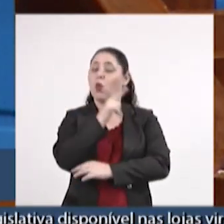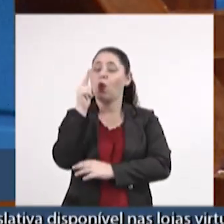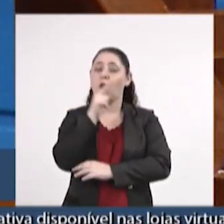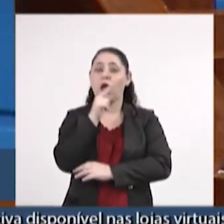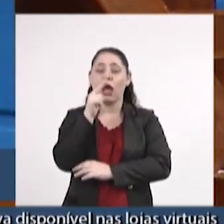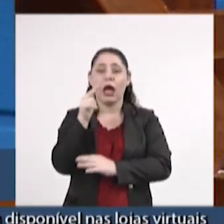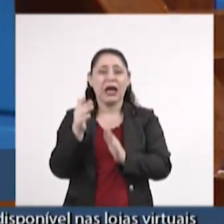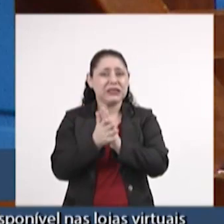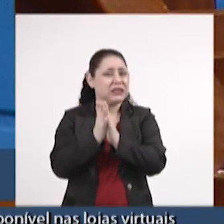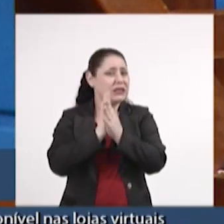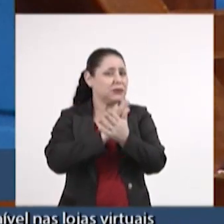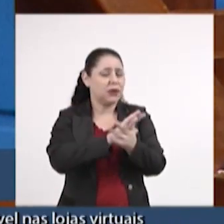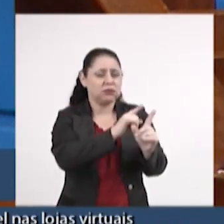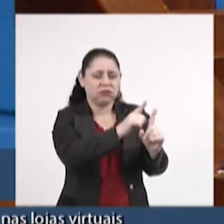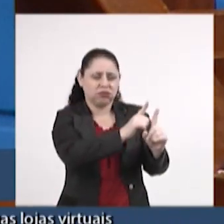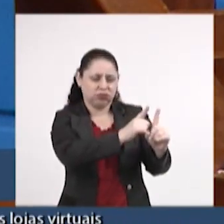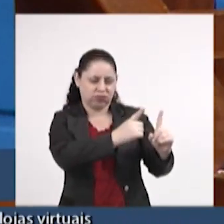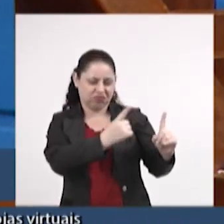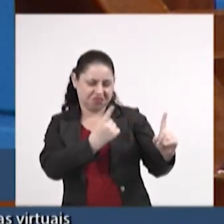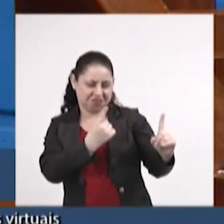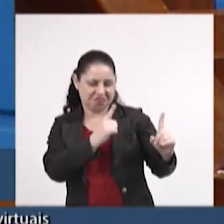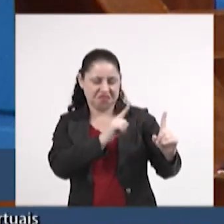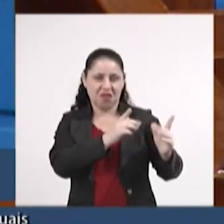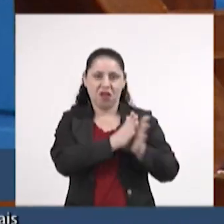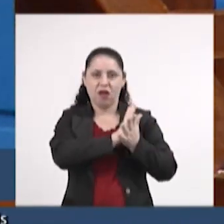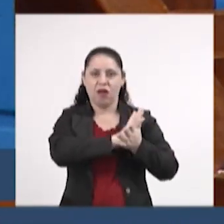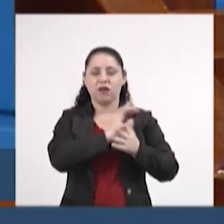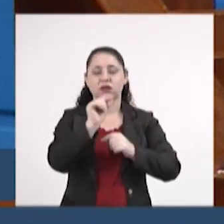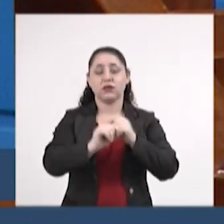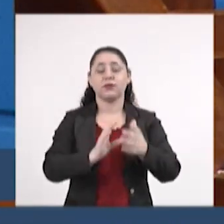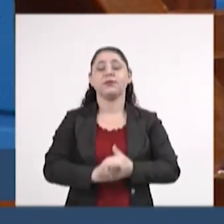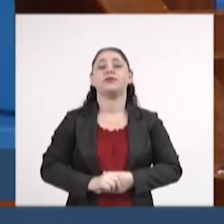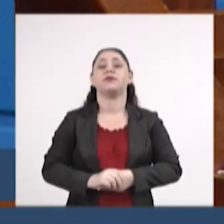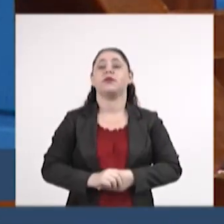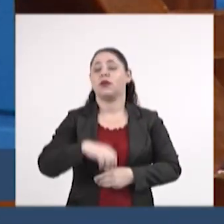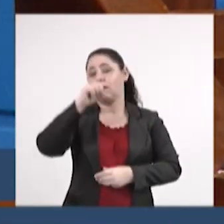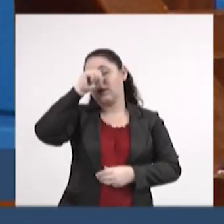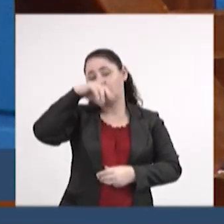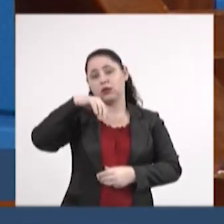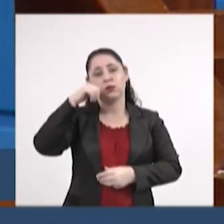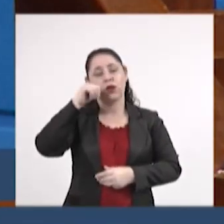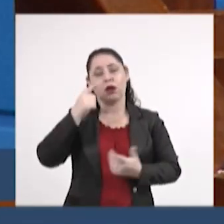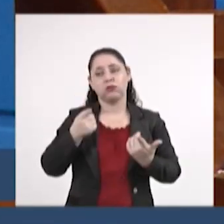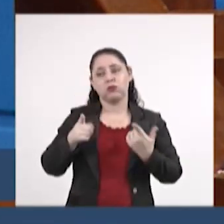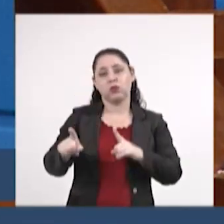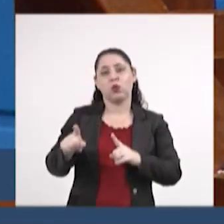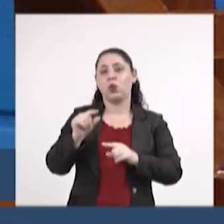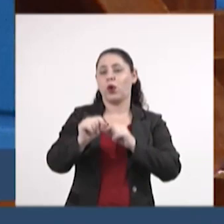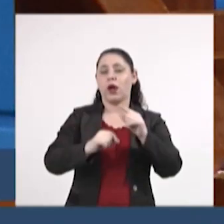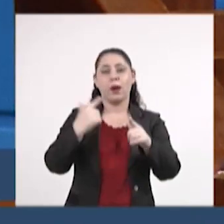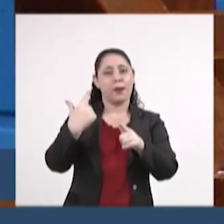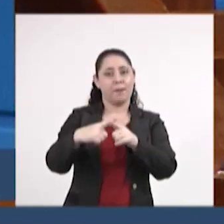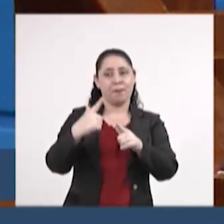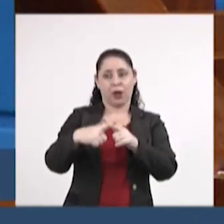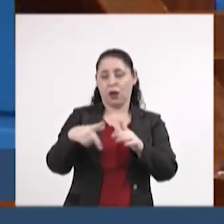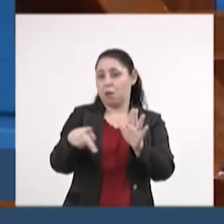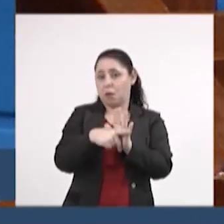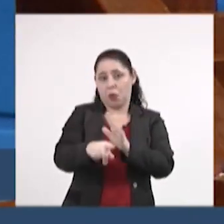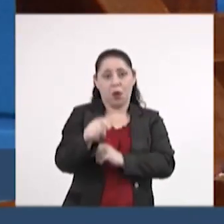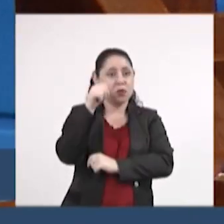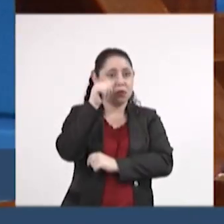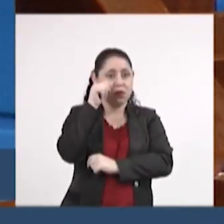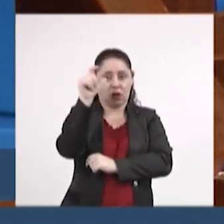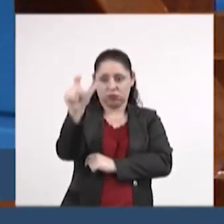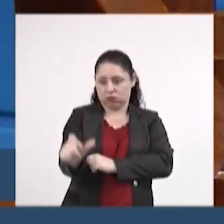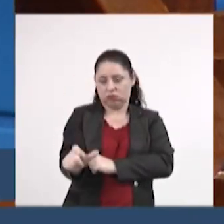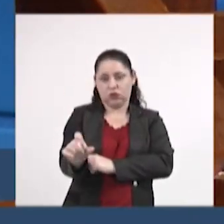combate à misoginia. A violência contra as mulheres é compreendida como aquela cometida pela condição de ser mulher